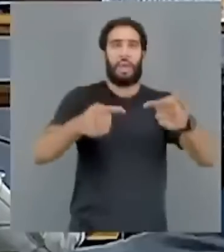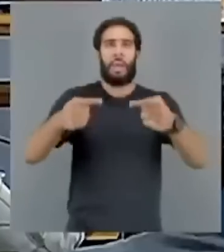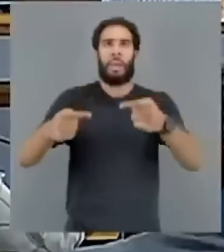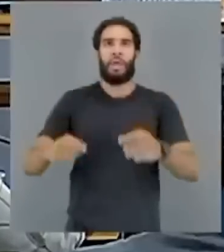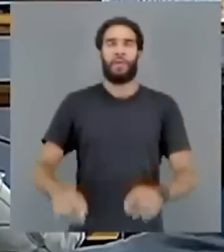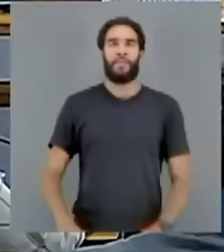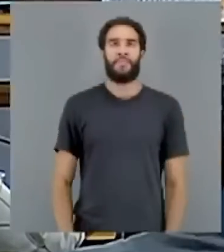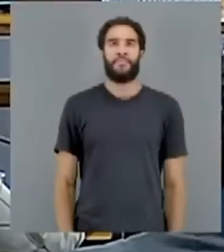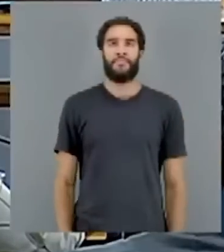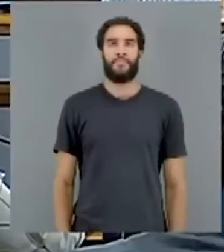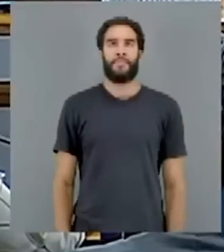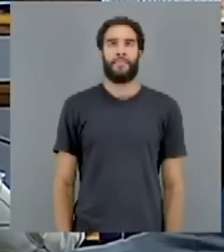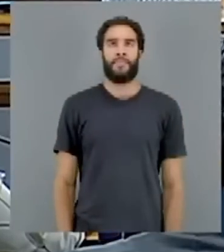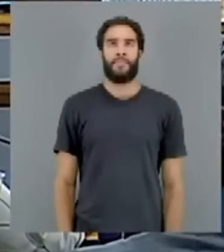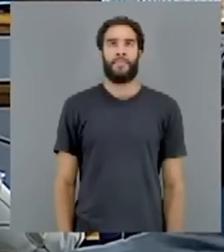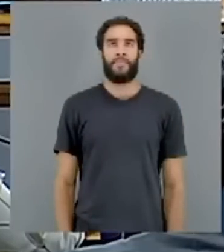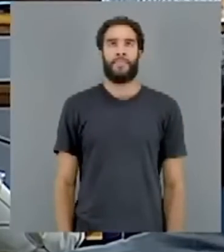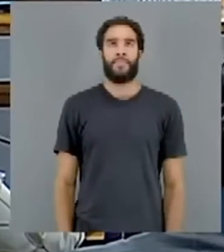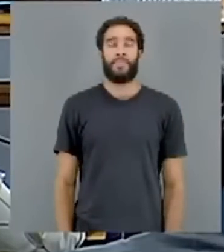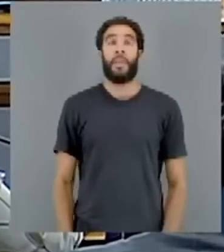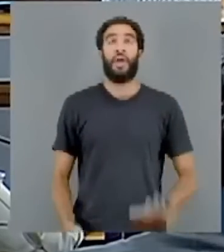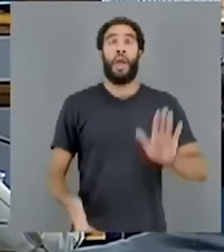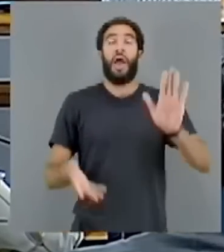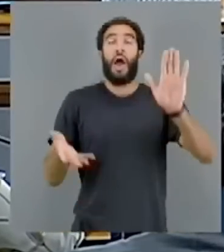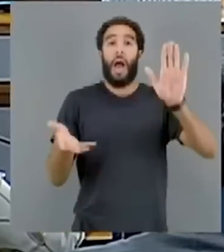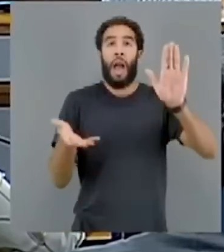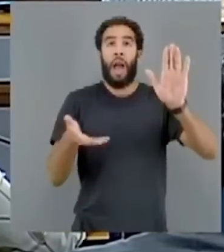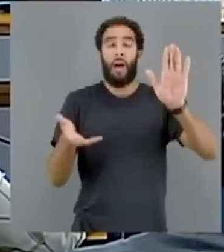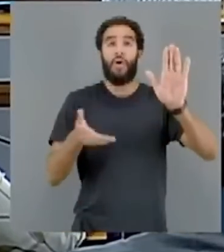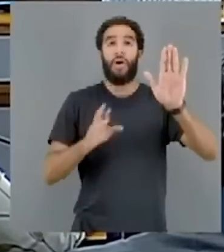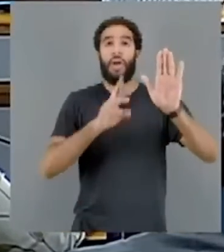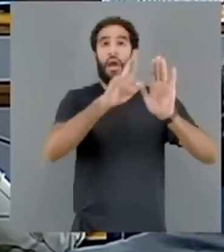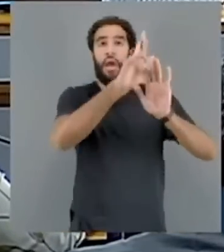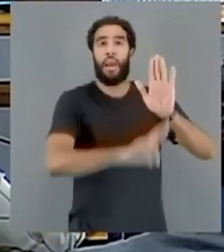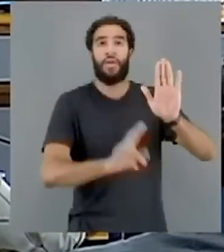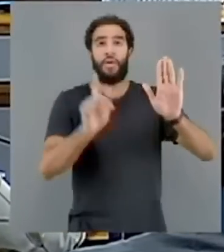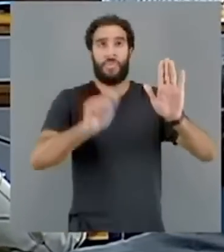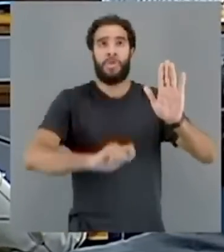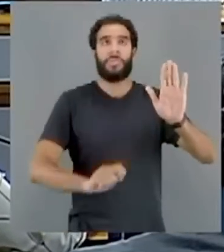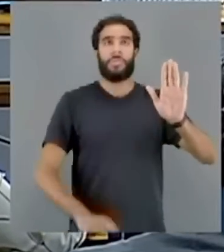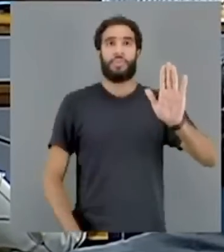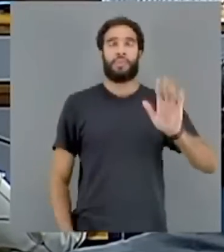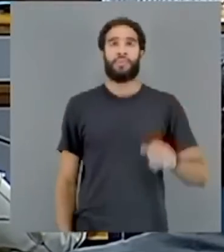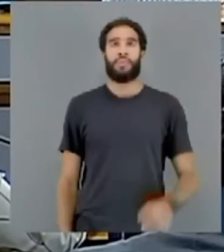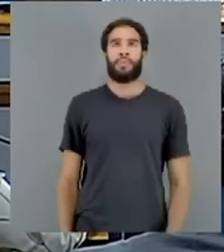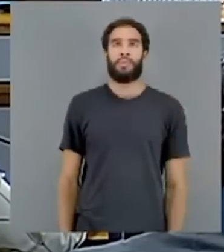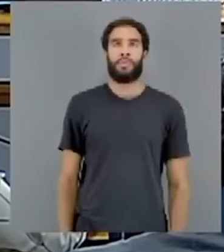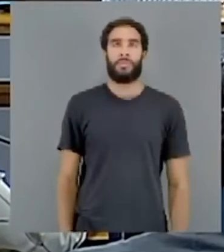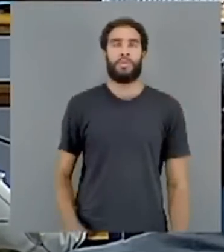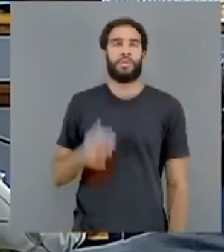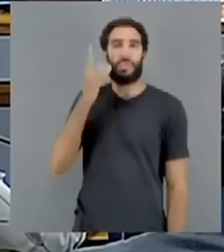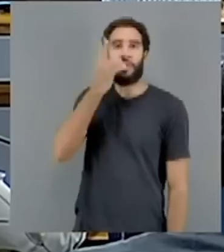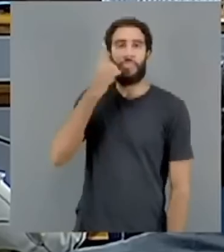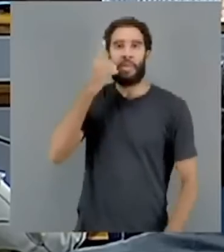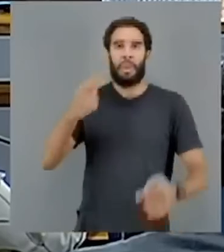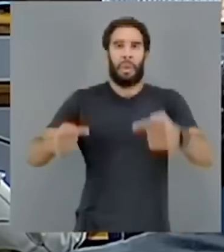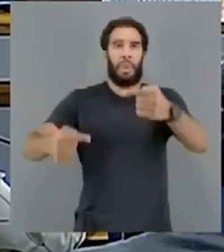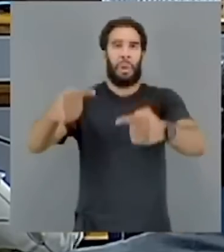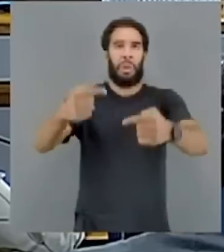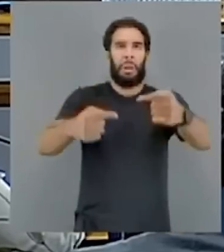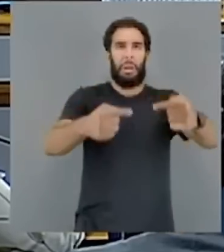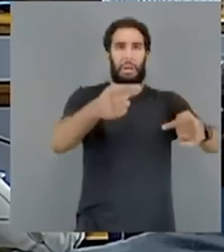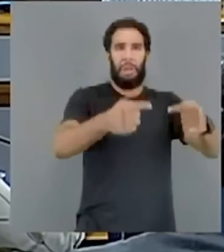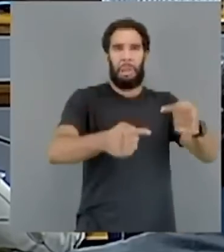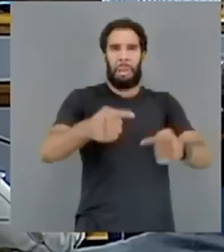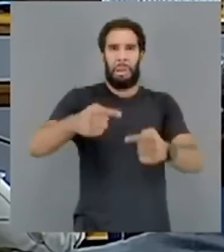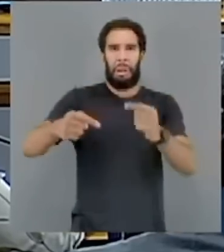passo a palavra à líder, à relatora, para que proceda a leitura. Vossa Excelência pode deferir algo que não é Vossa Excelência que foi remetido. O